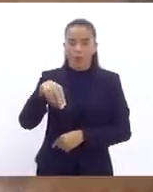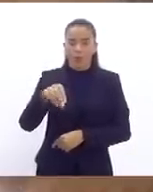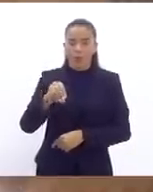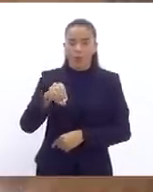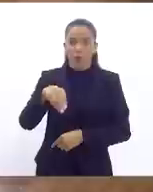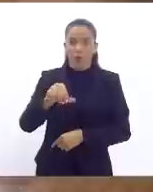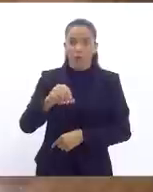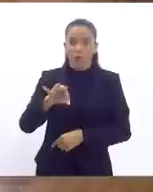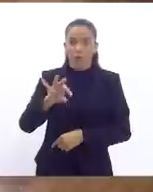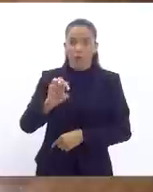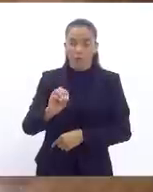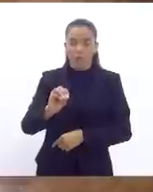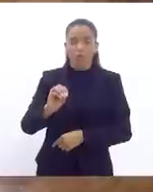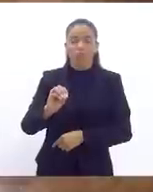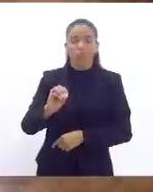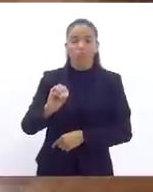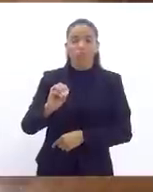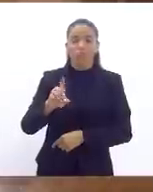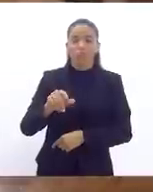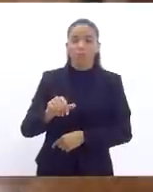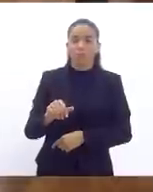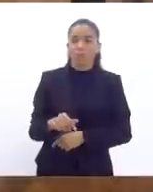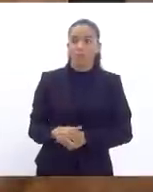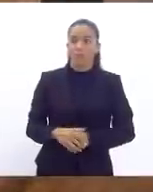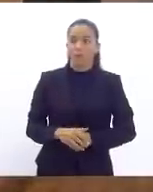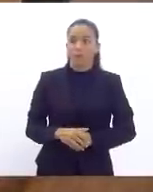do sindicato nacional dos aposentados